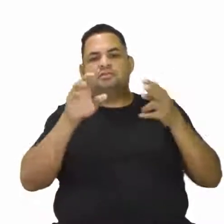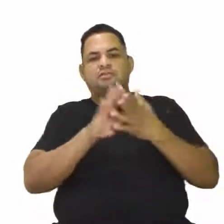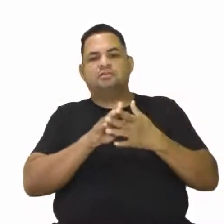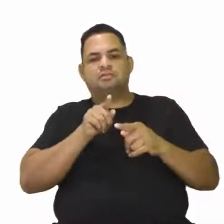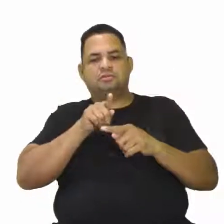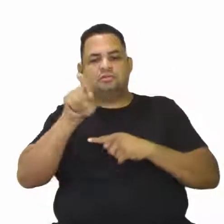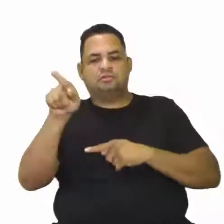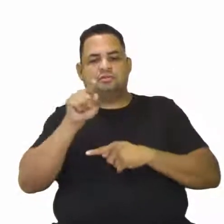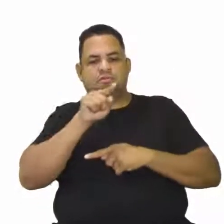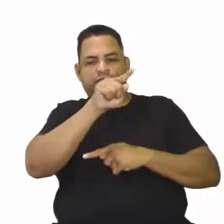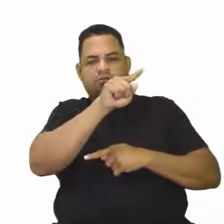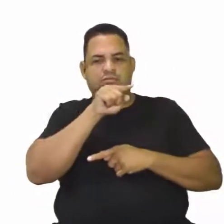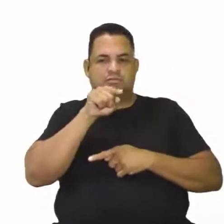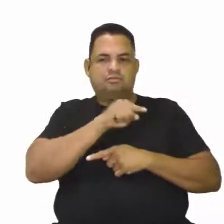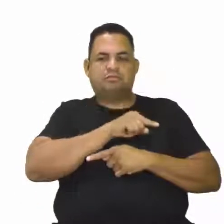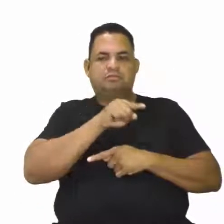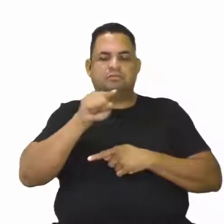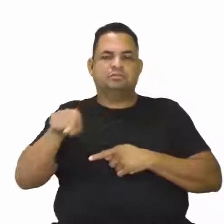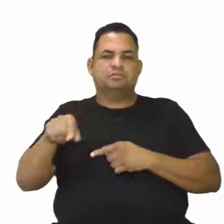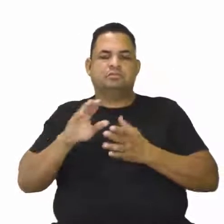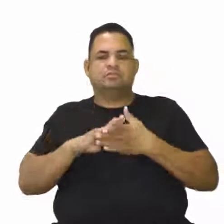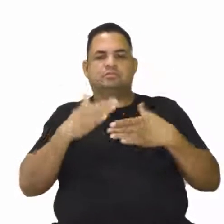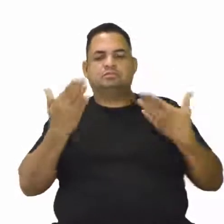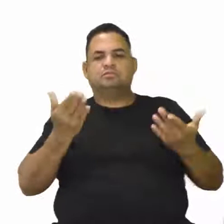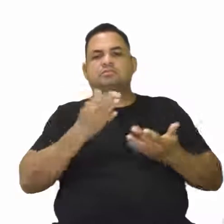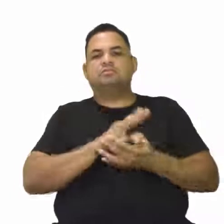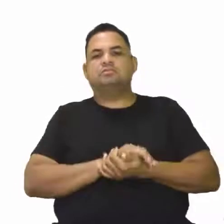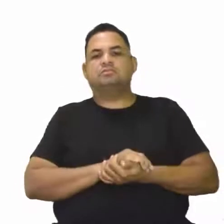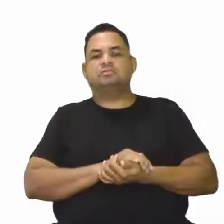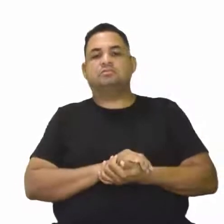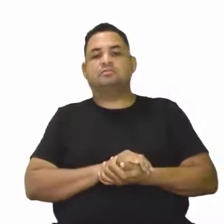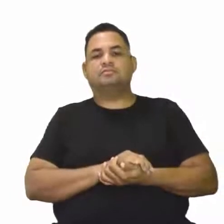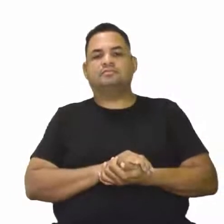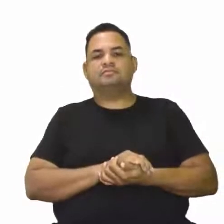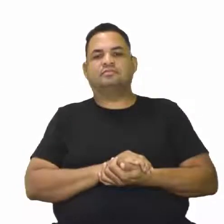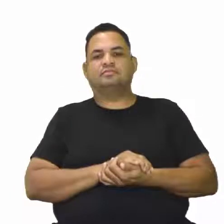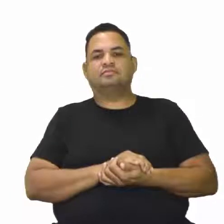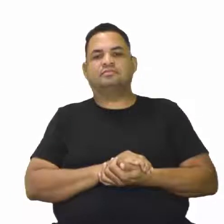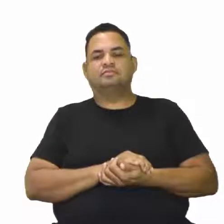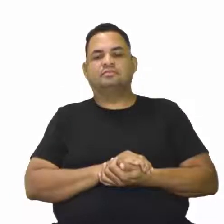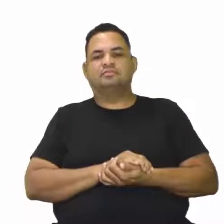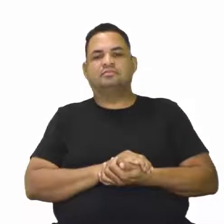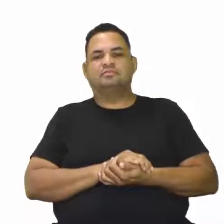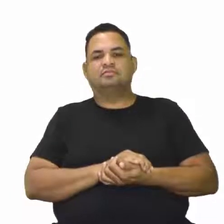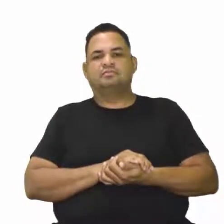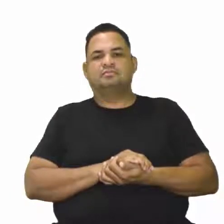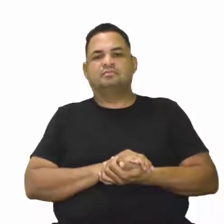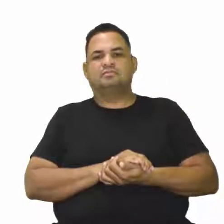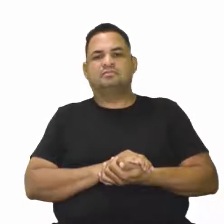ideias para cá, para cá, para cá e assim vai chegando e um vai